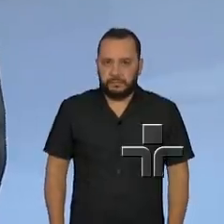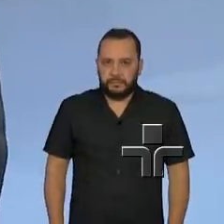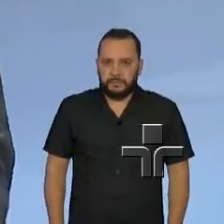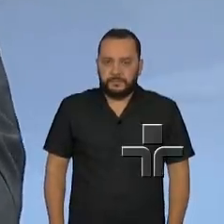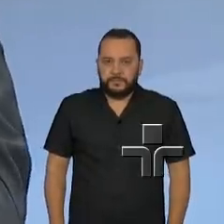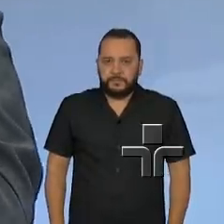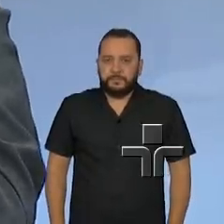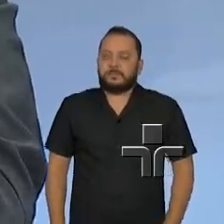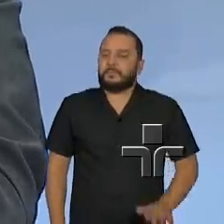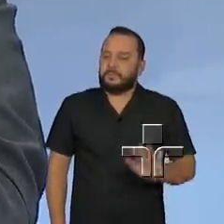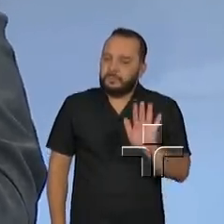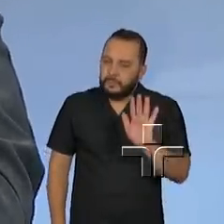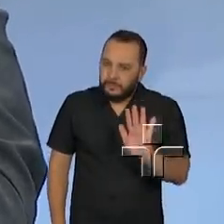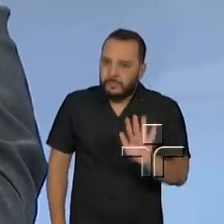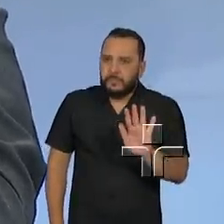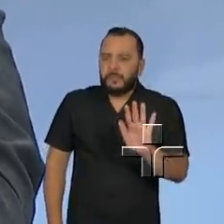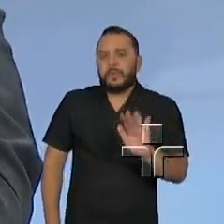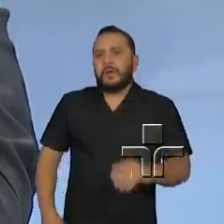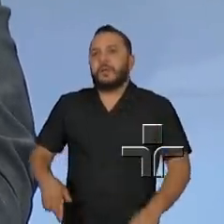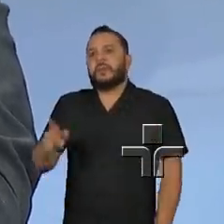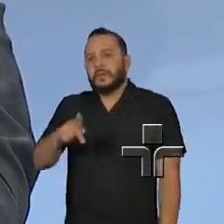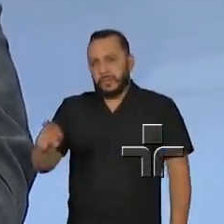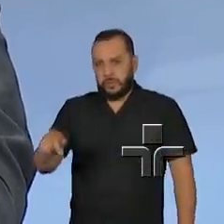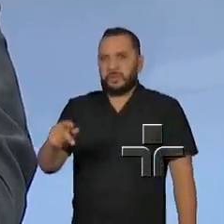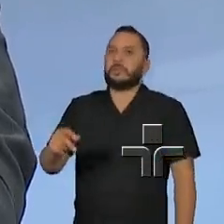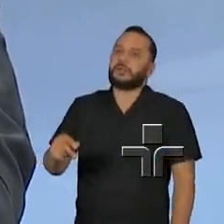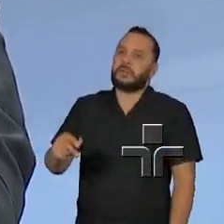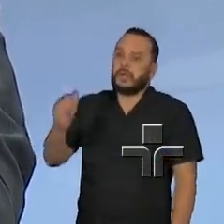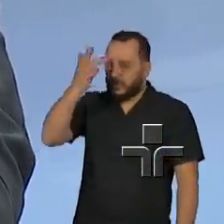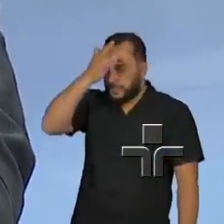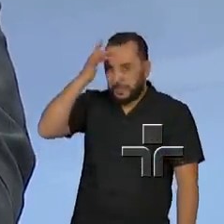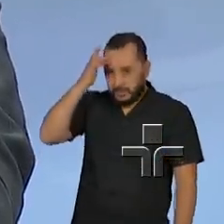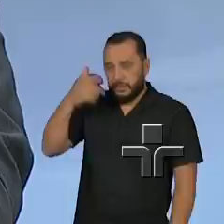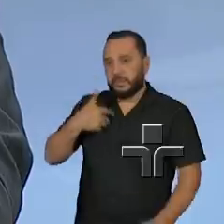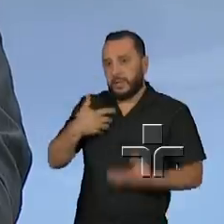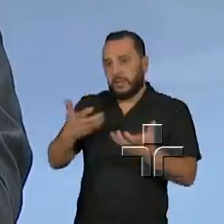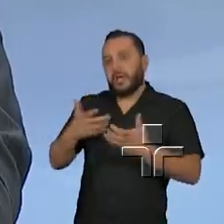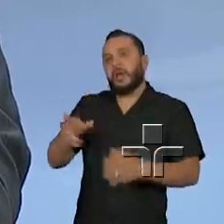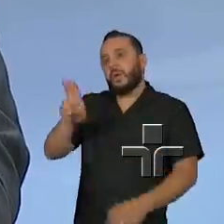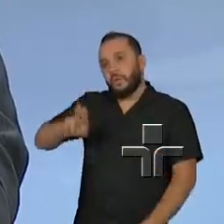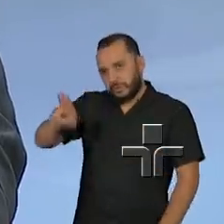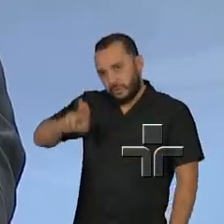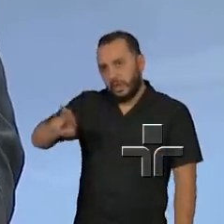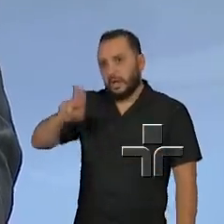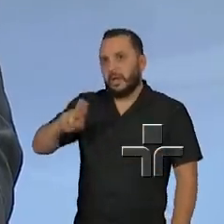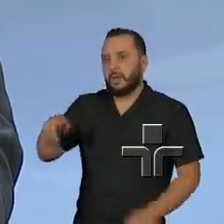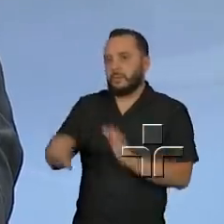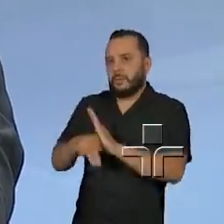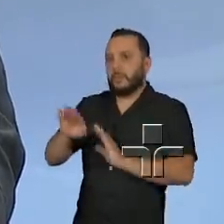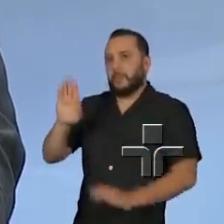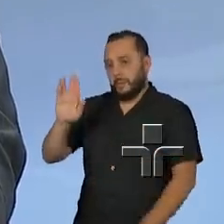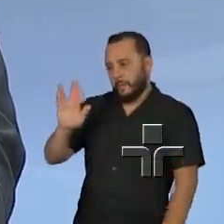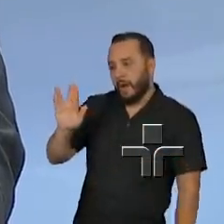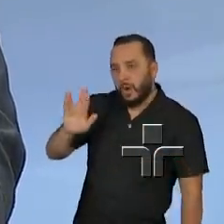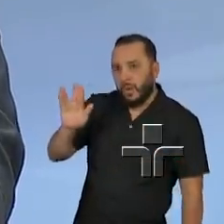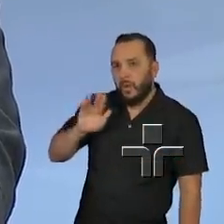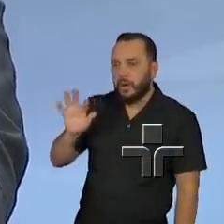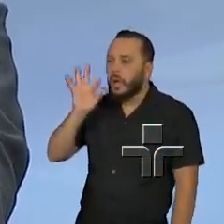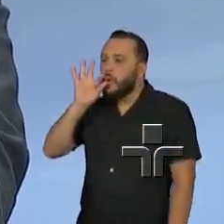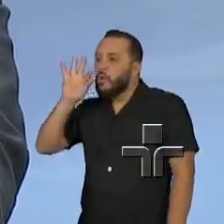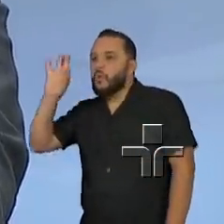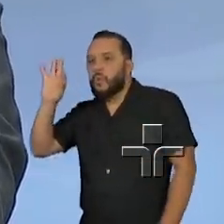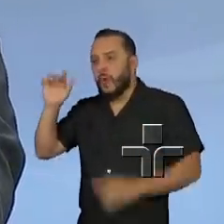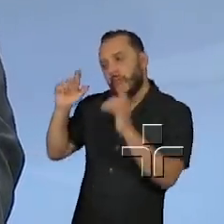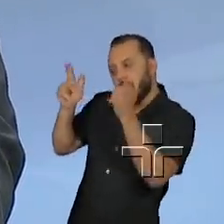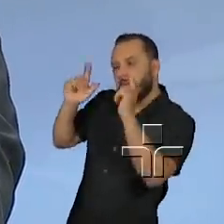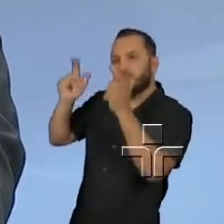existe uma tendência, né, pela legalização do uso recreativo da maconha, né, a gente tem, né, nos Estados Unidos, Canadá,